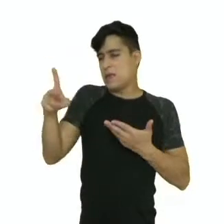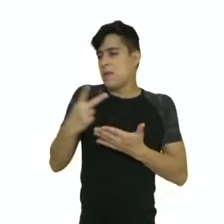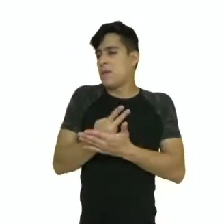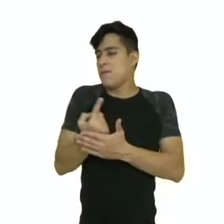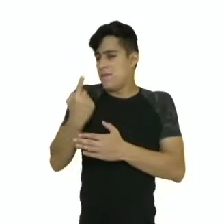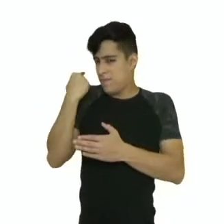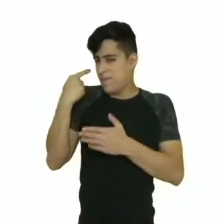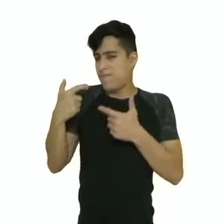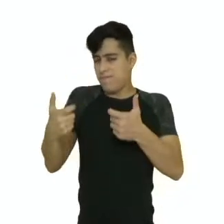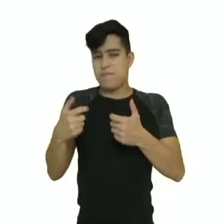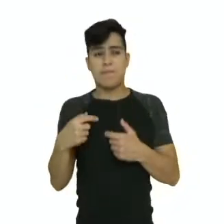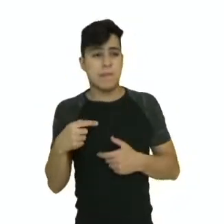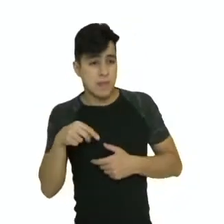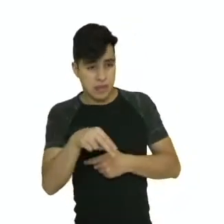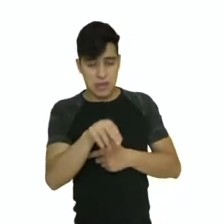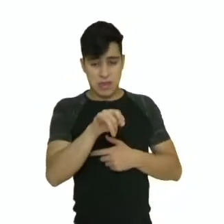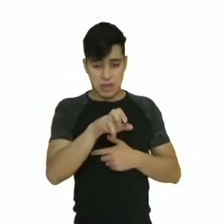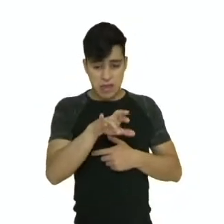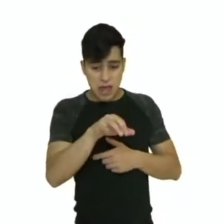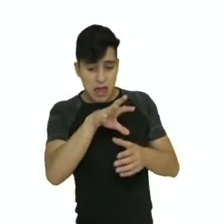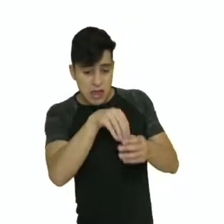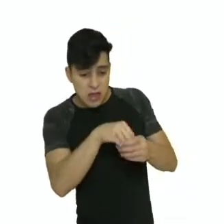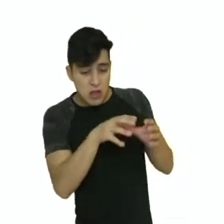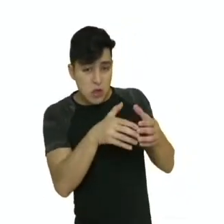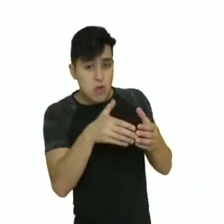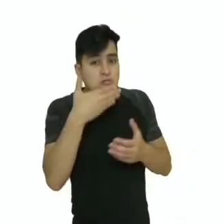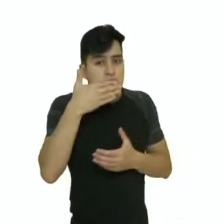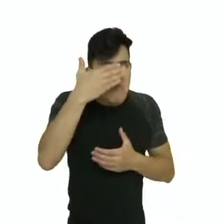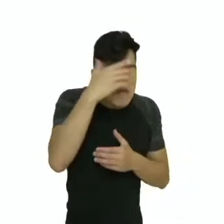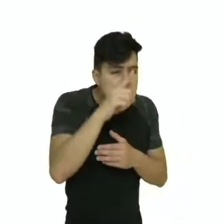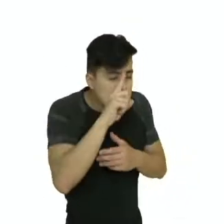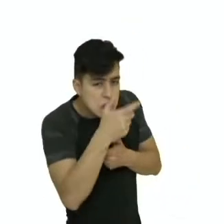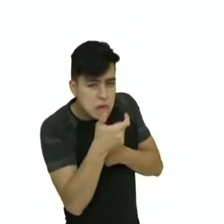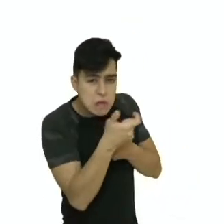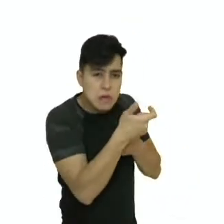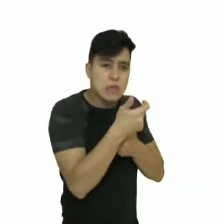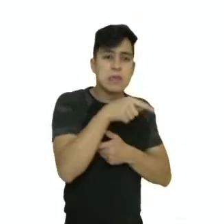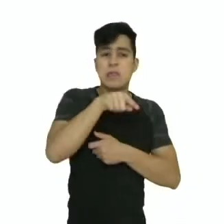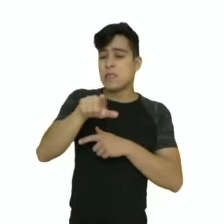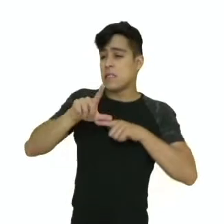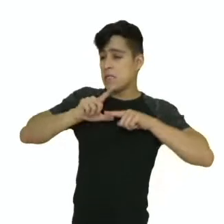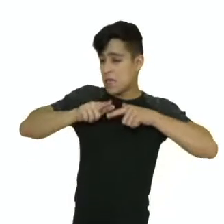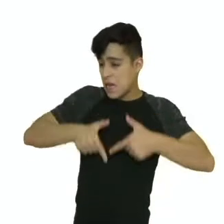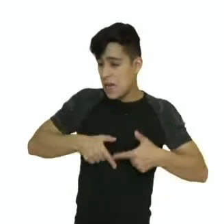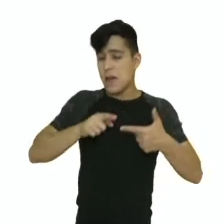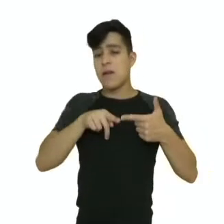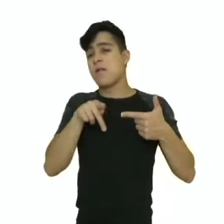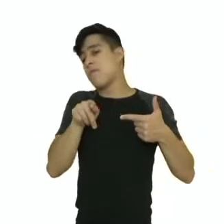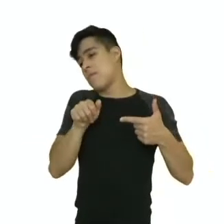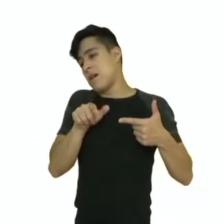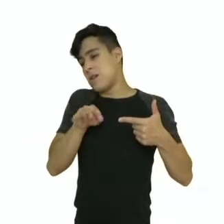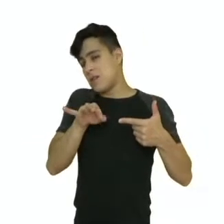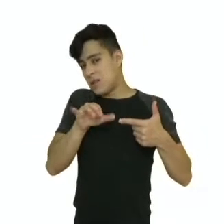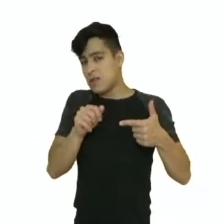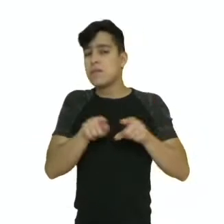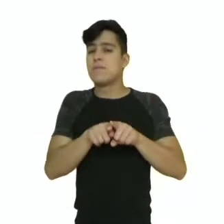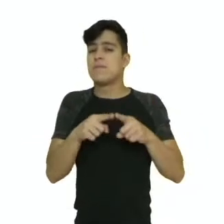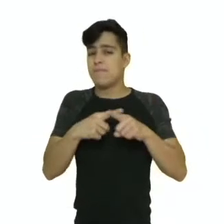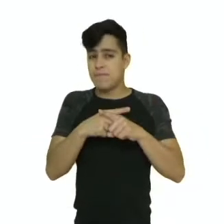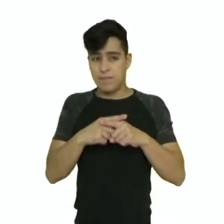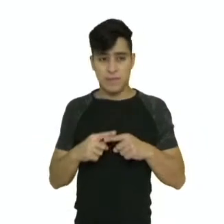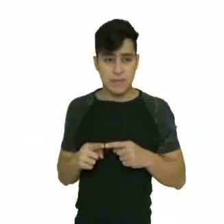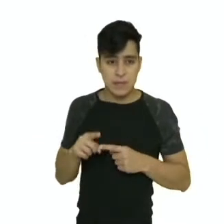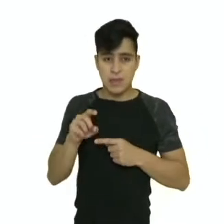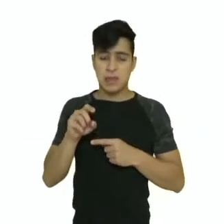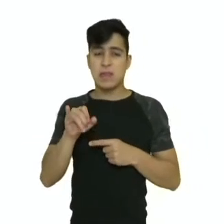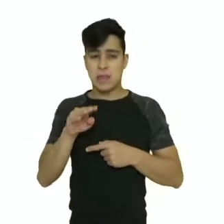na Nigéria, com os grupos terroristas lá também, entre Israel e Palestina, que também há conflitos, no Iêmen,